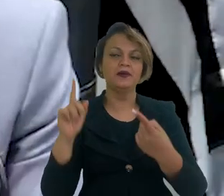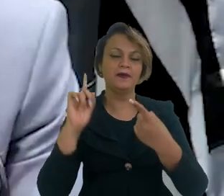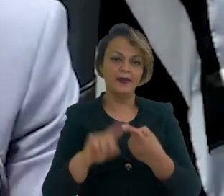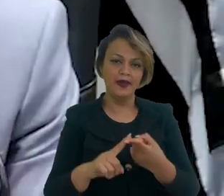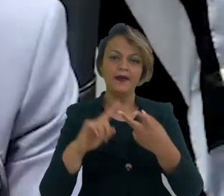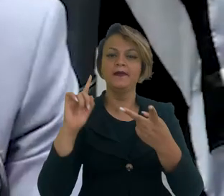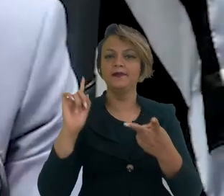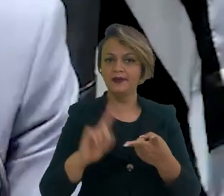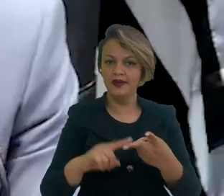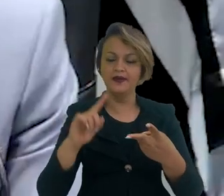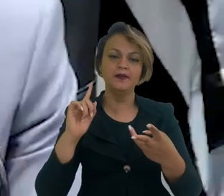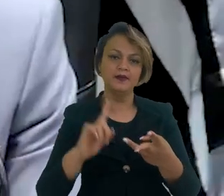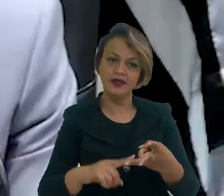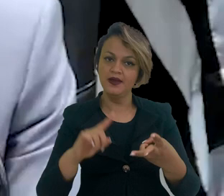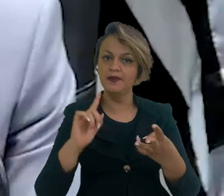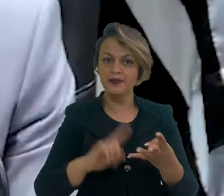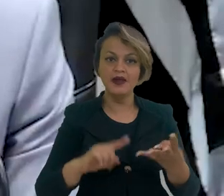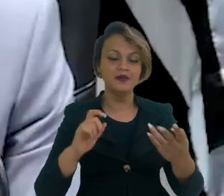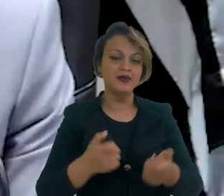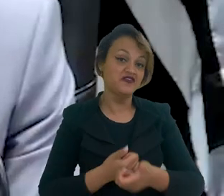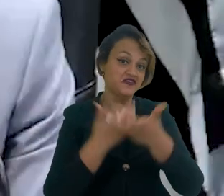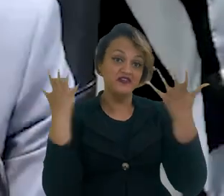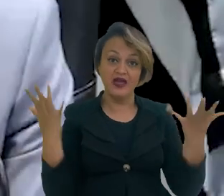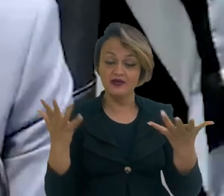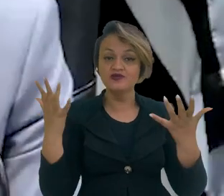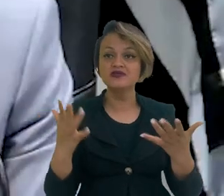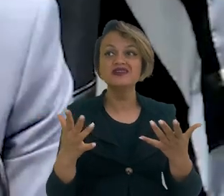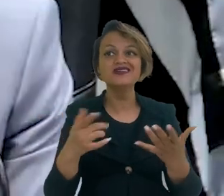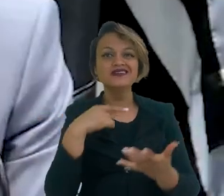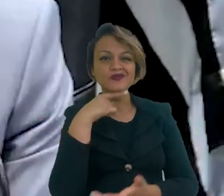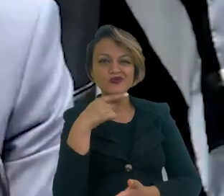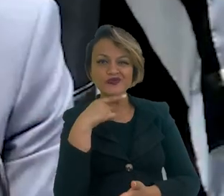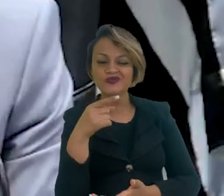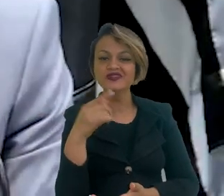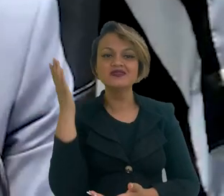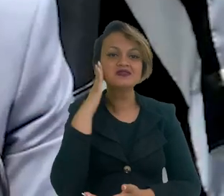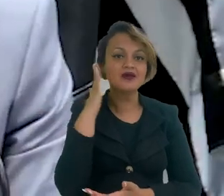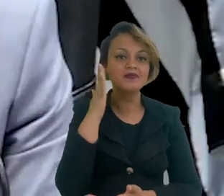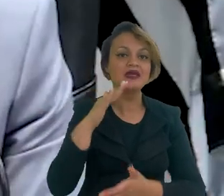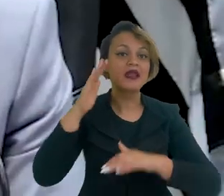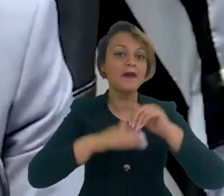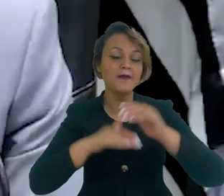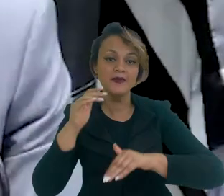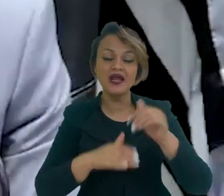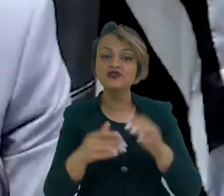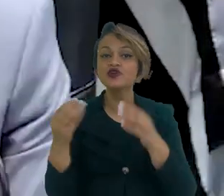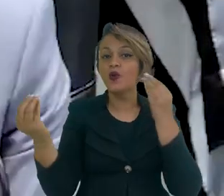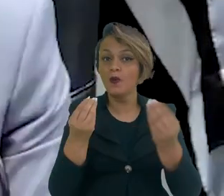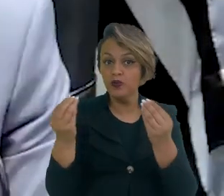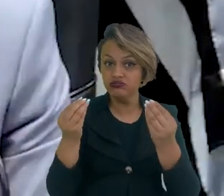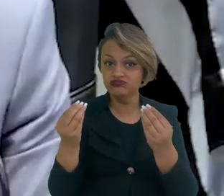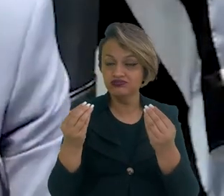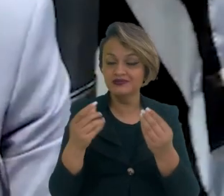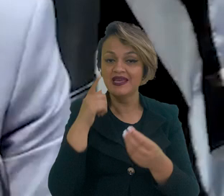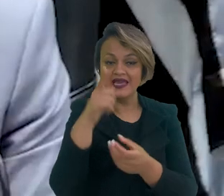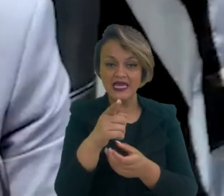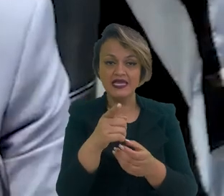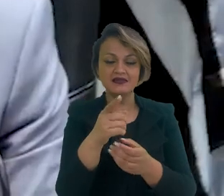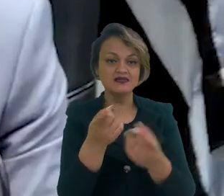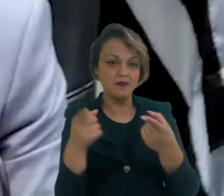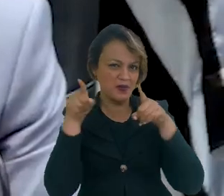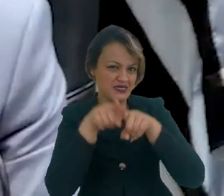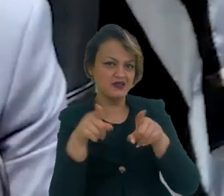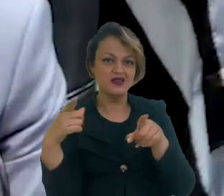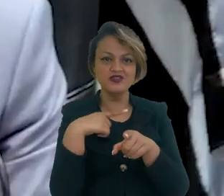professores do direito né etc é e realmente a dúvidas de quais